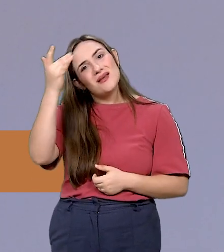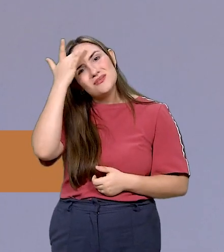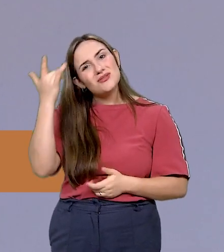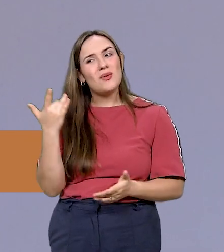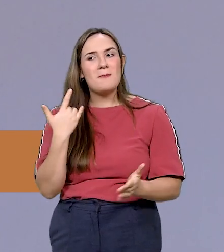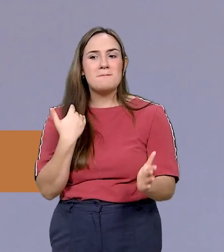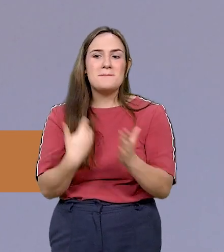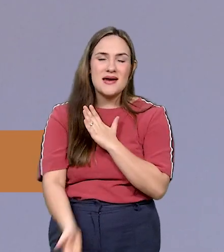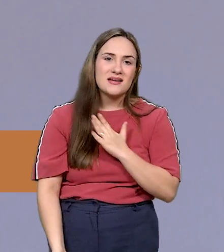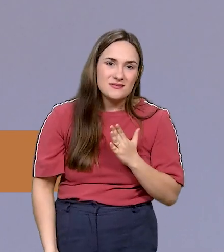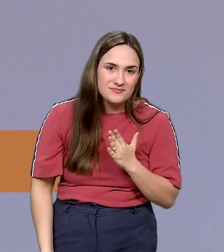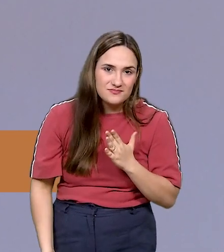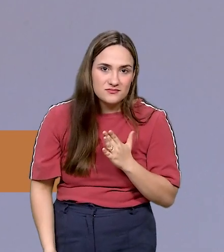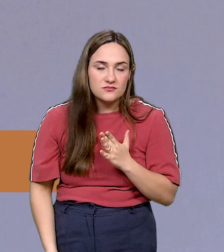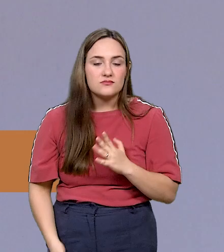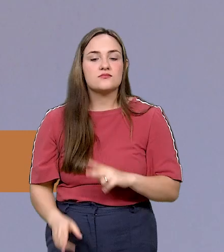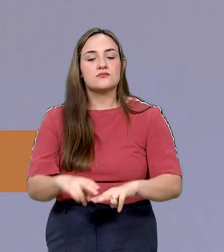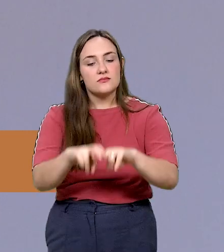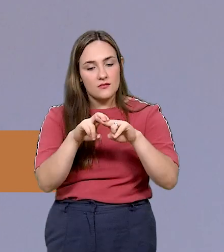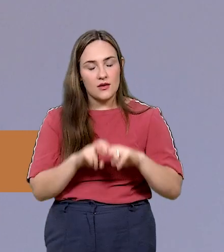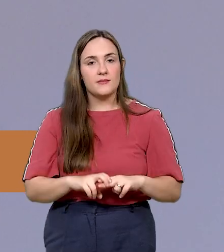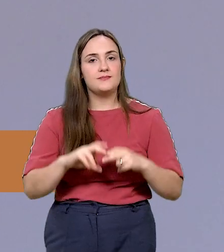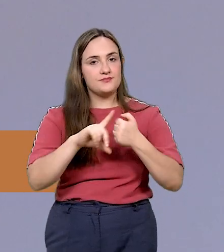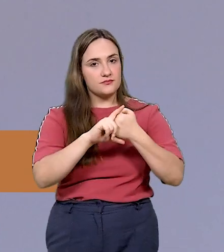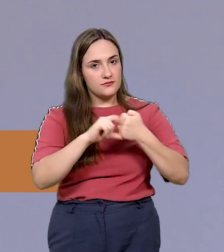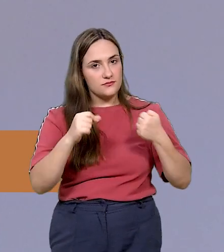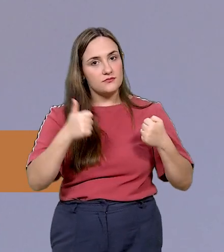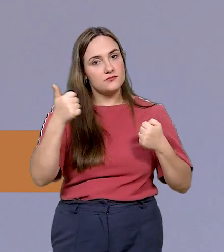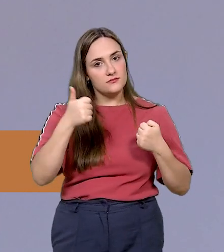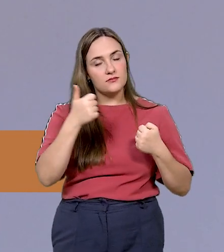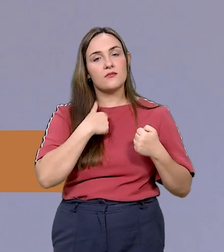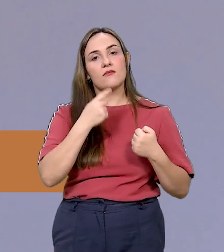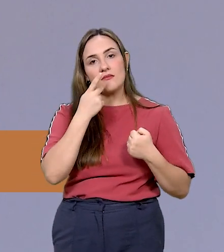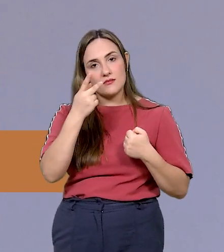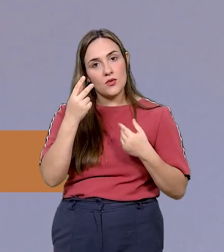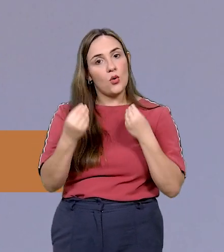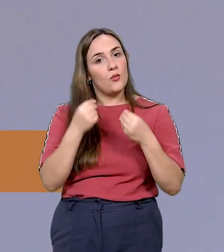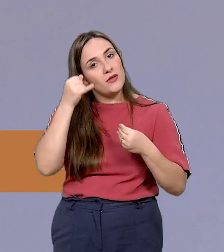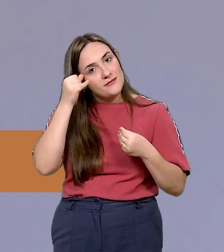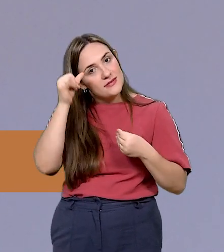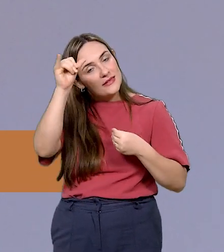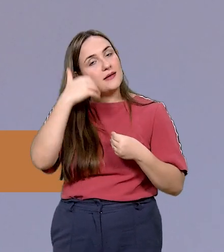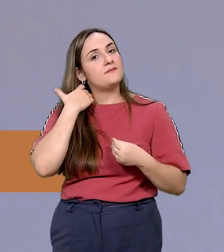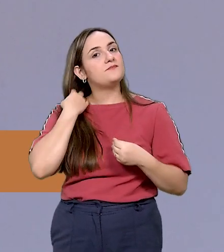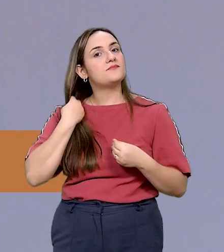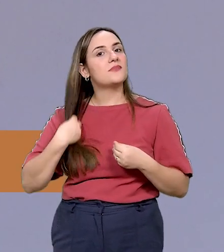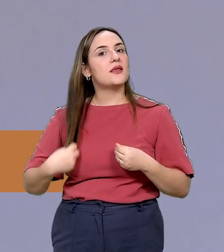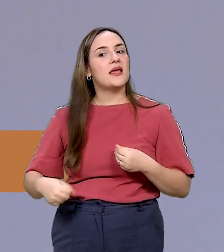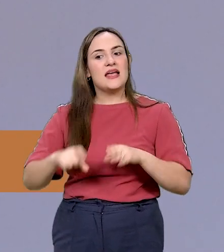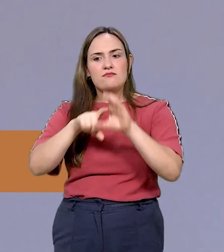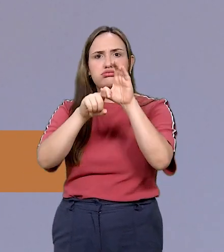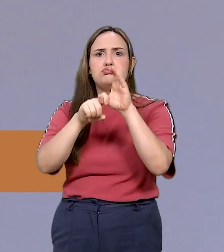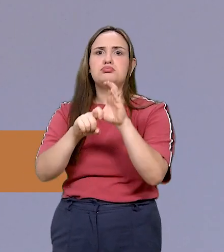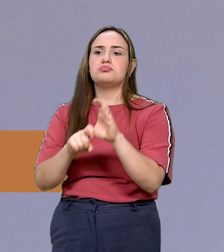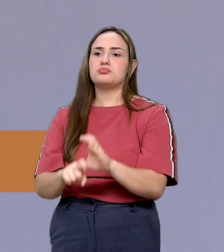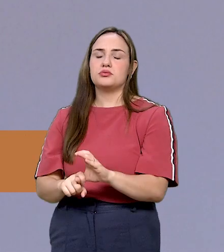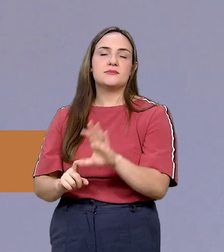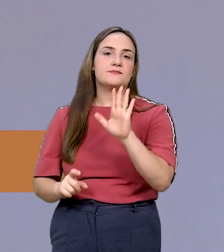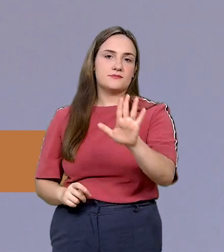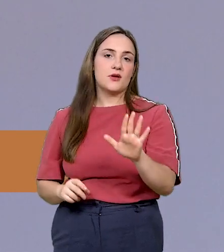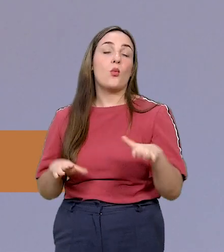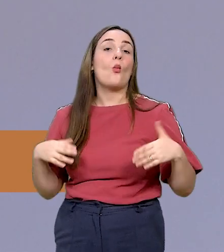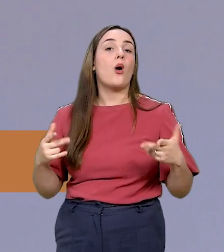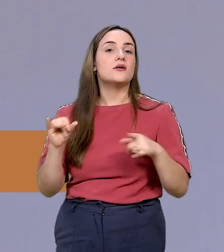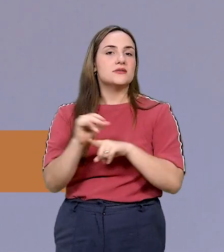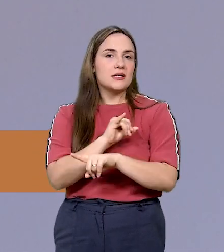nas ciladas da vida. Então, nosso primeiro artigo que foi compartilhado lá foi sobre a prevenção, para você sair do endividamento. Então,